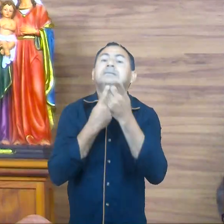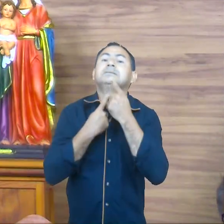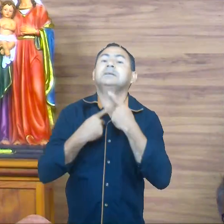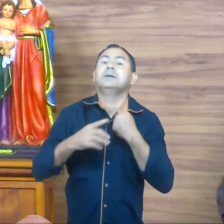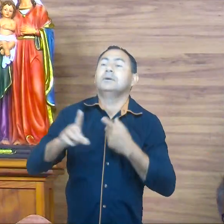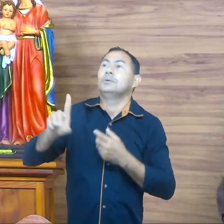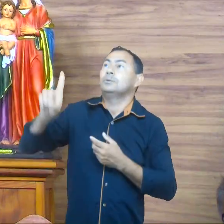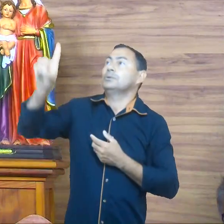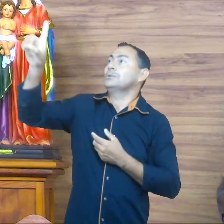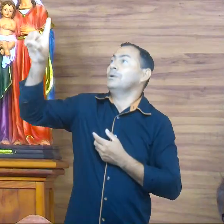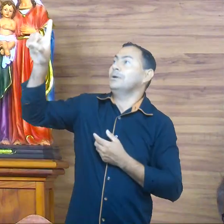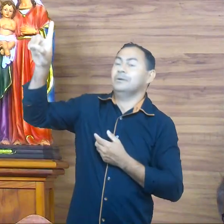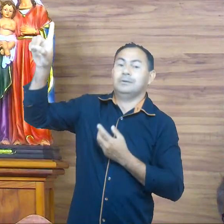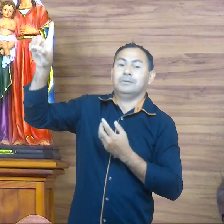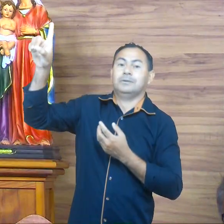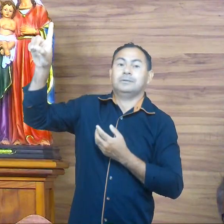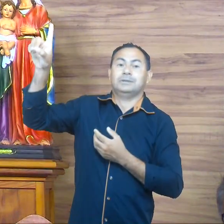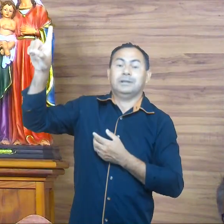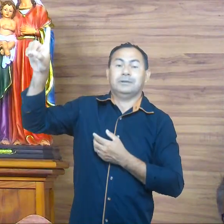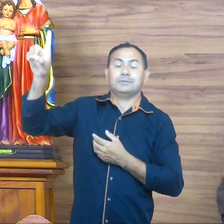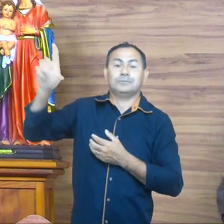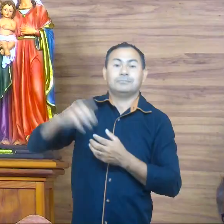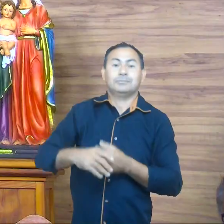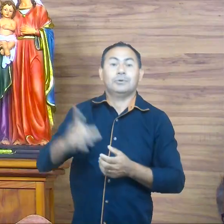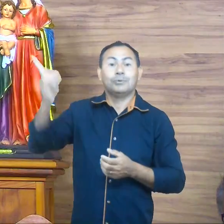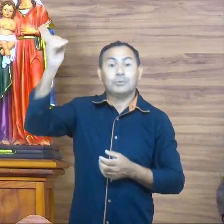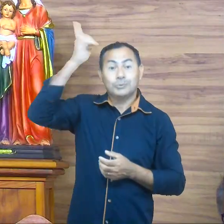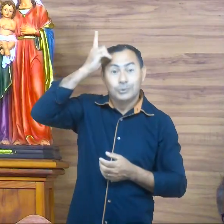dons mais elevados.